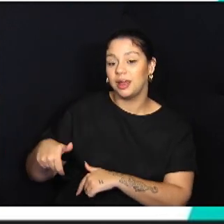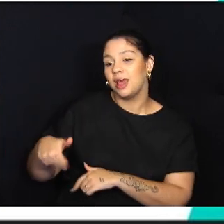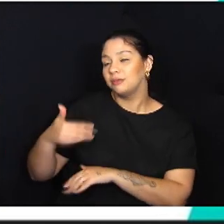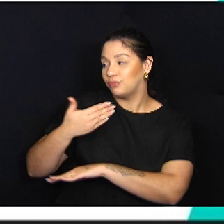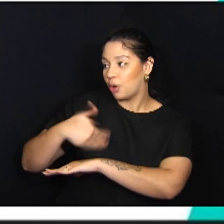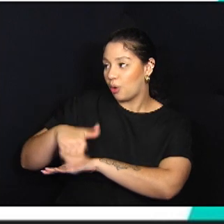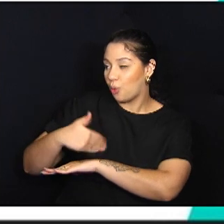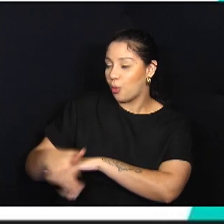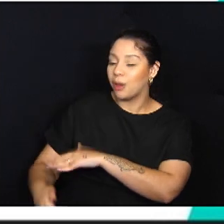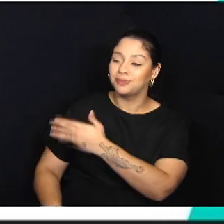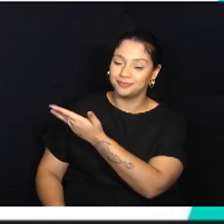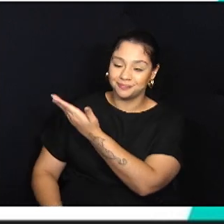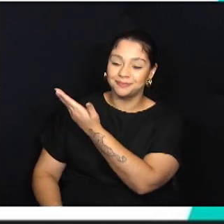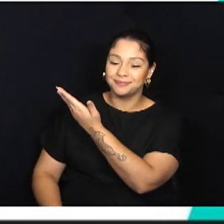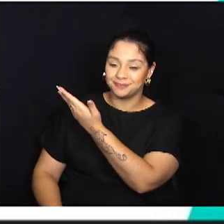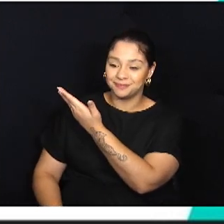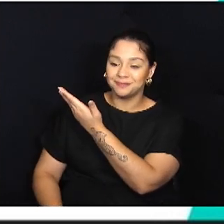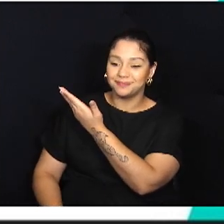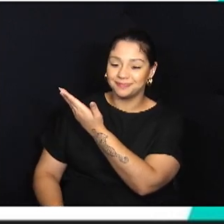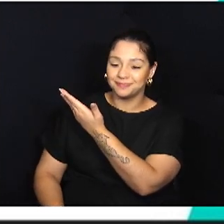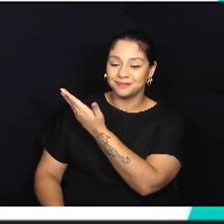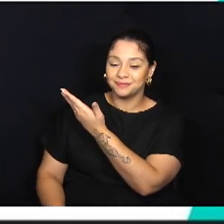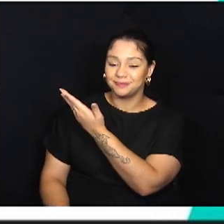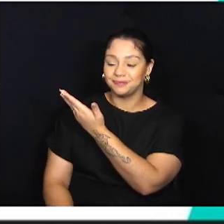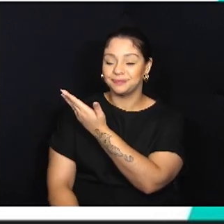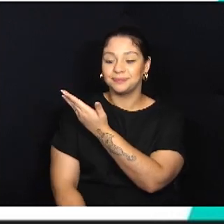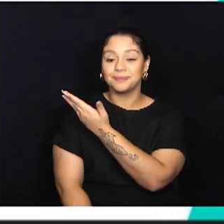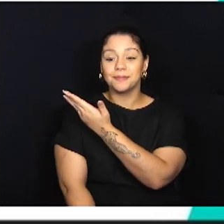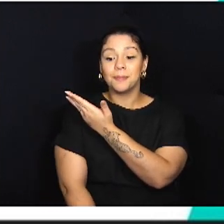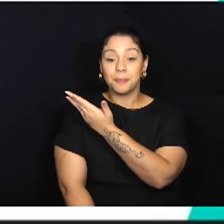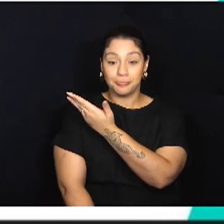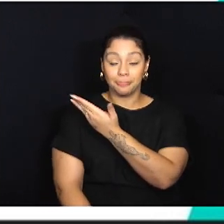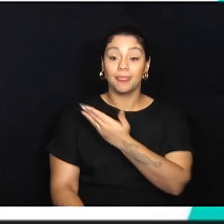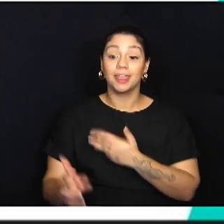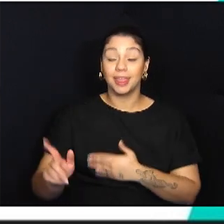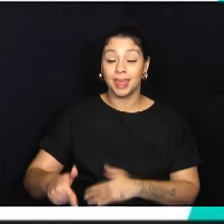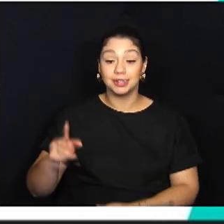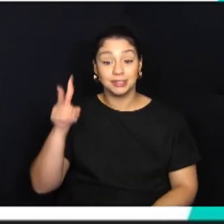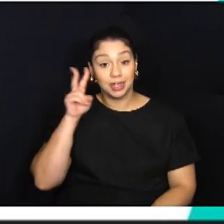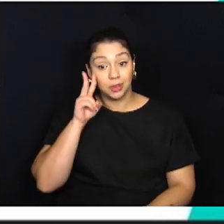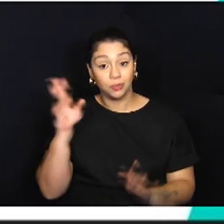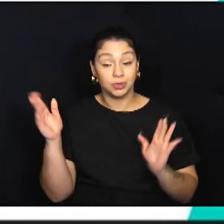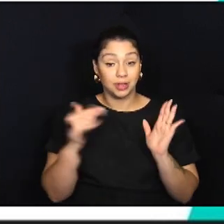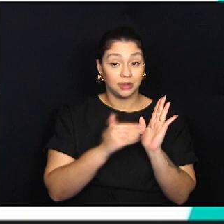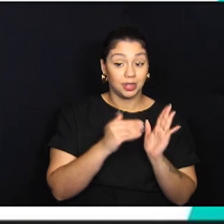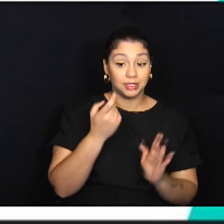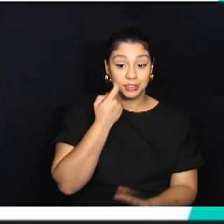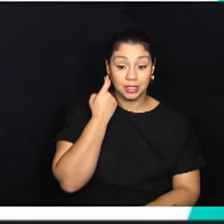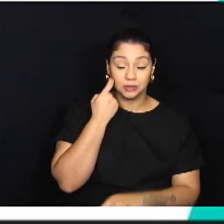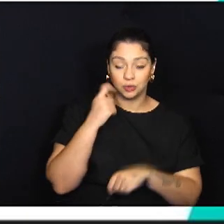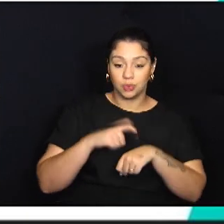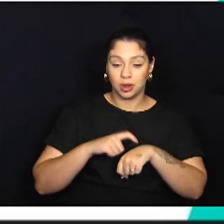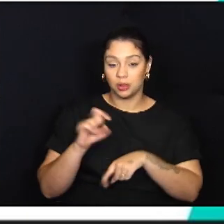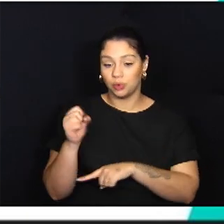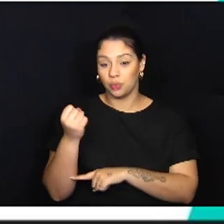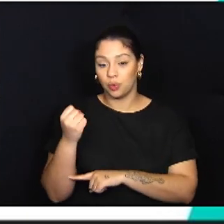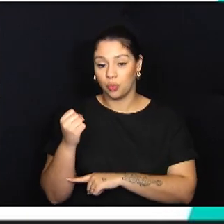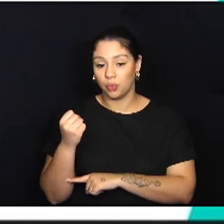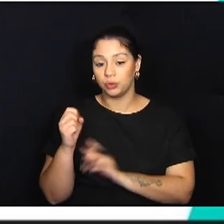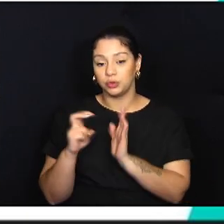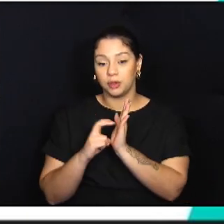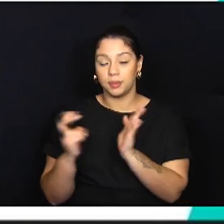Doutor Mário Ian, sem número. Atendimento de segunda a sexta-feira, das 8 horas da manhã